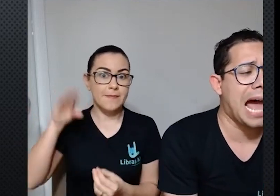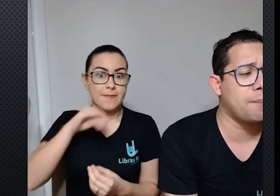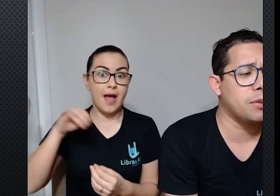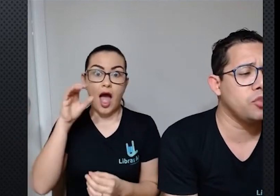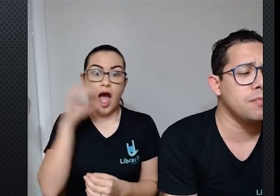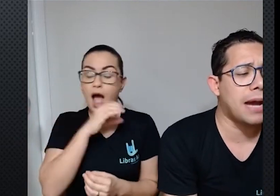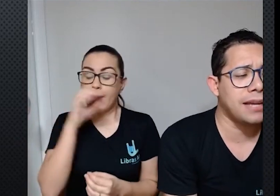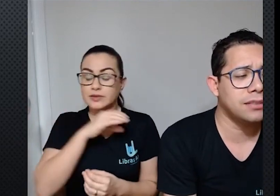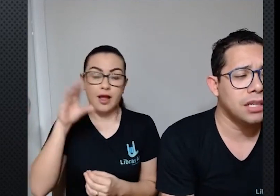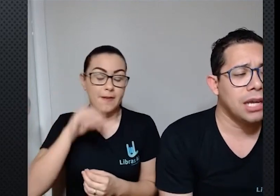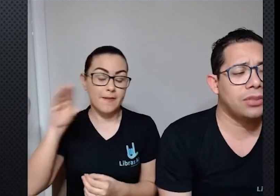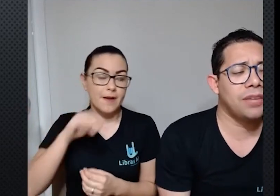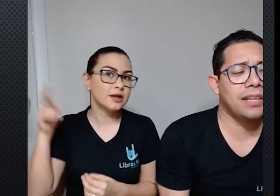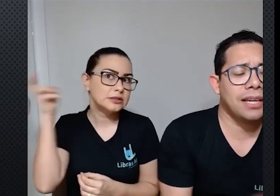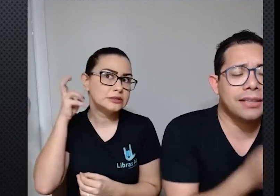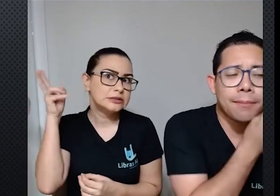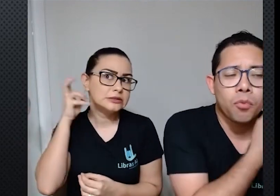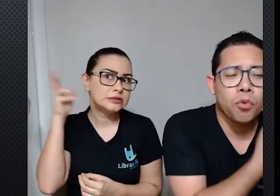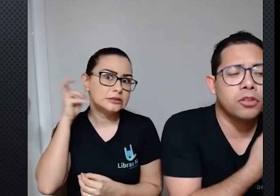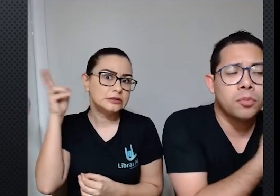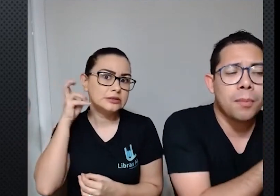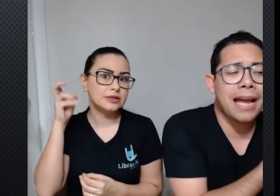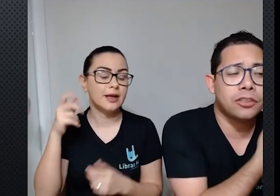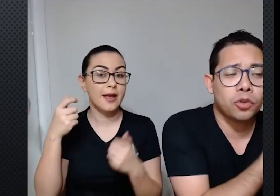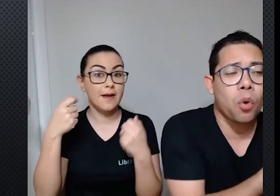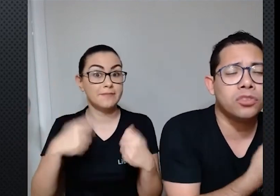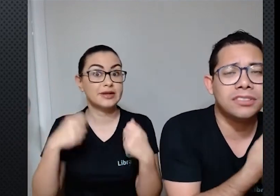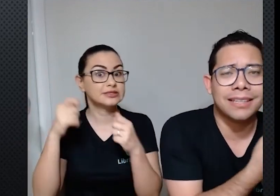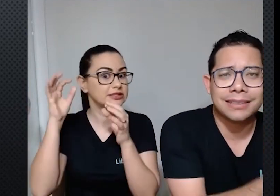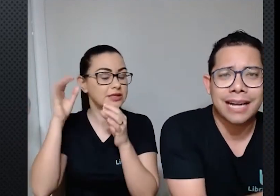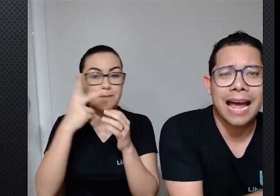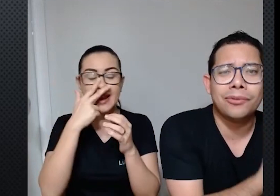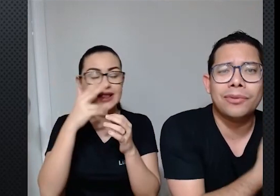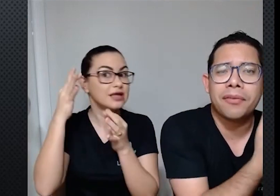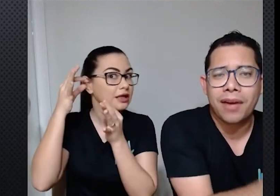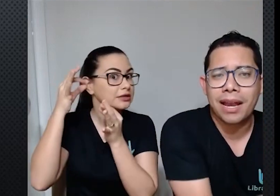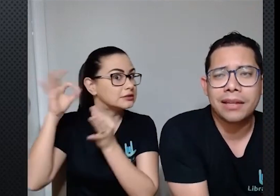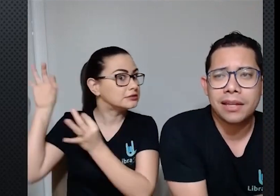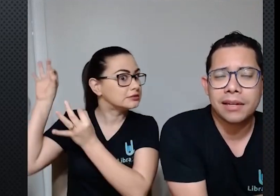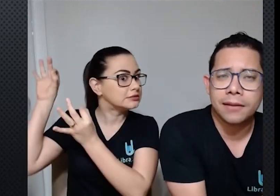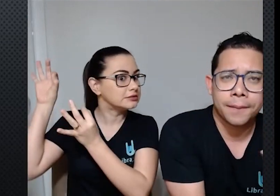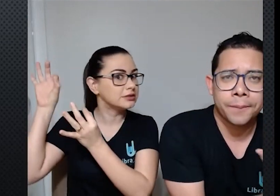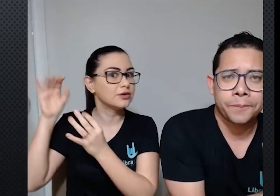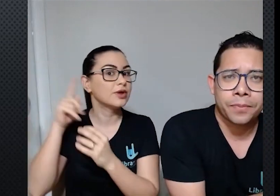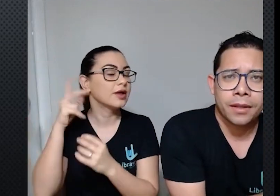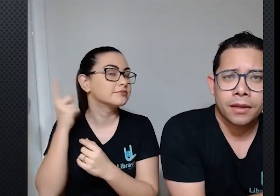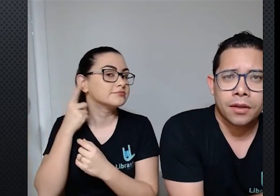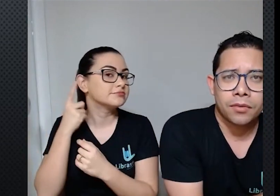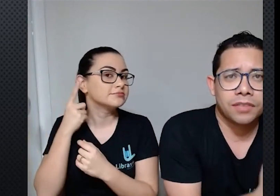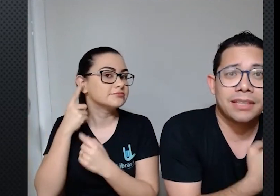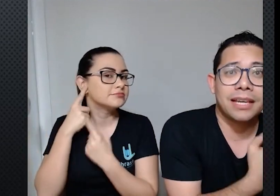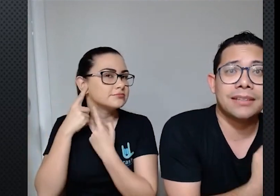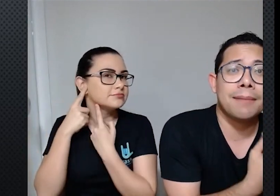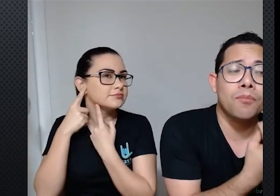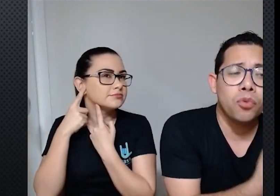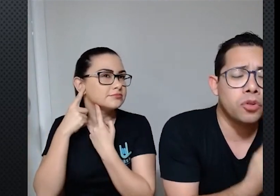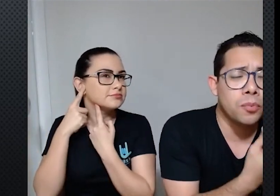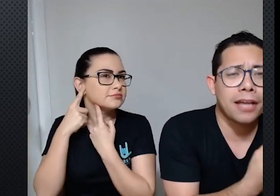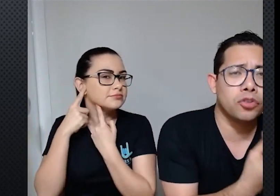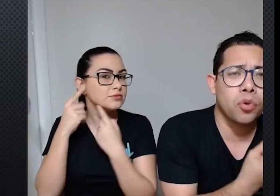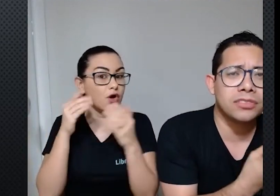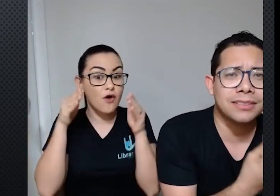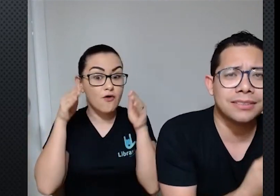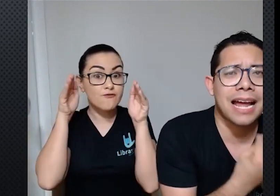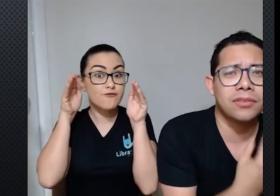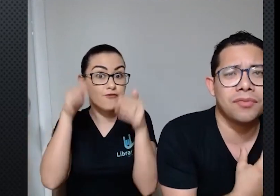fala rápido demais, você vai ter que estar muito mais concentrado na fala dele. Você vai ter que estar muito